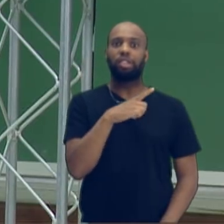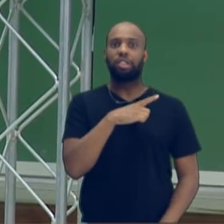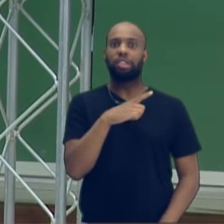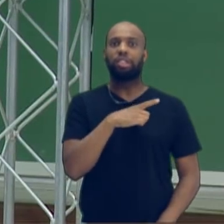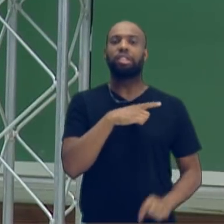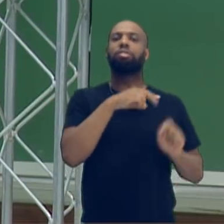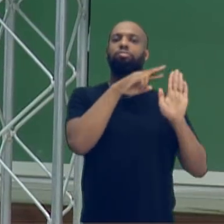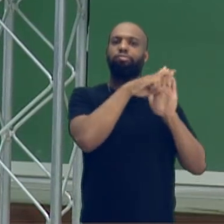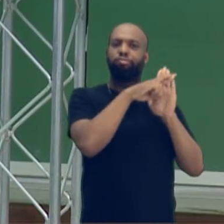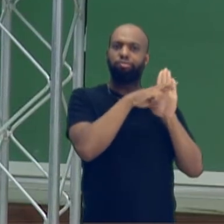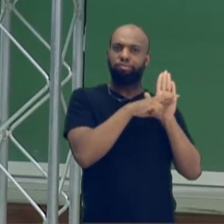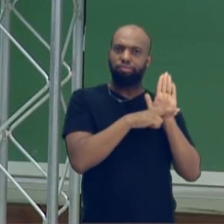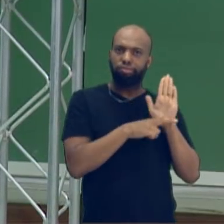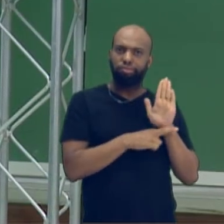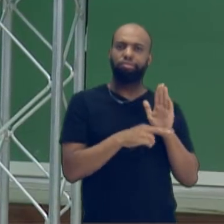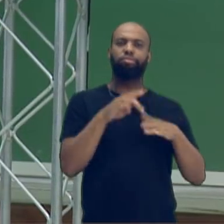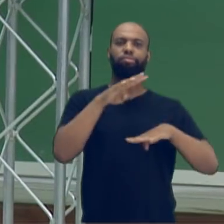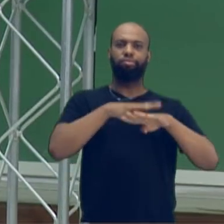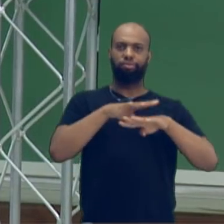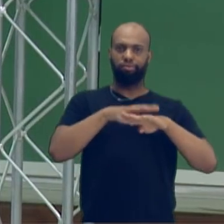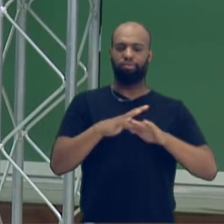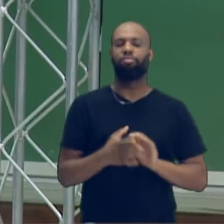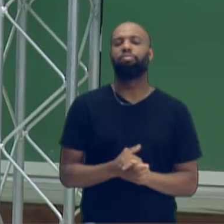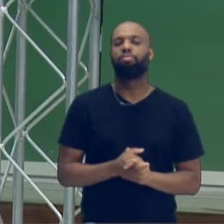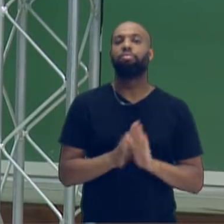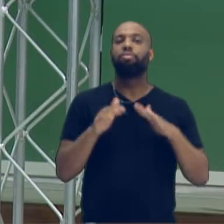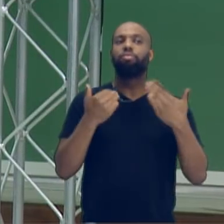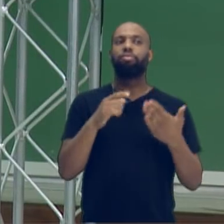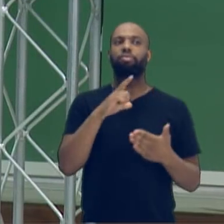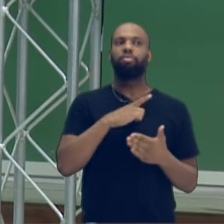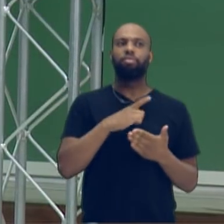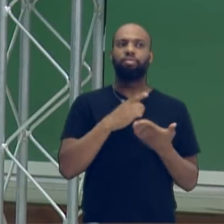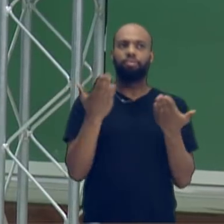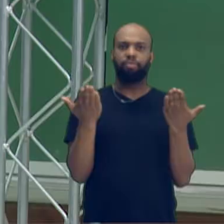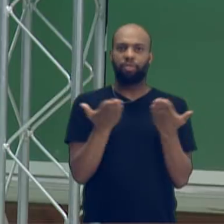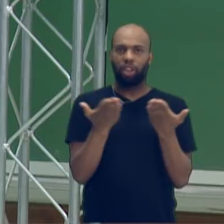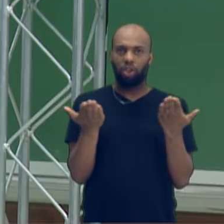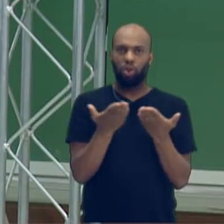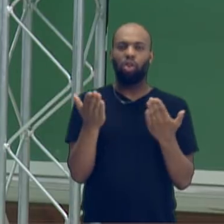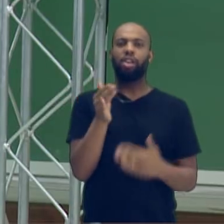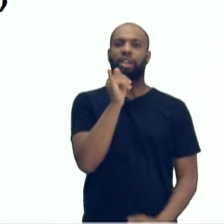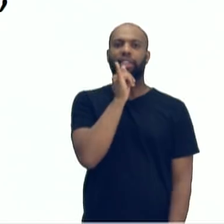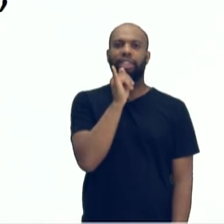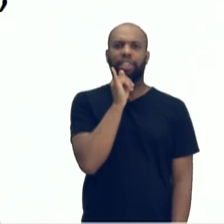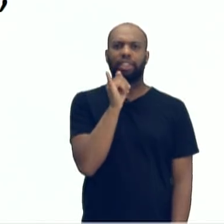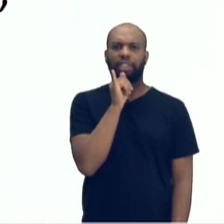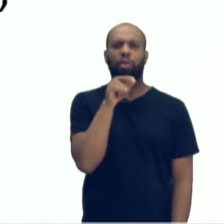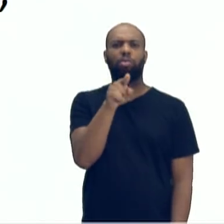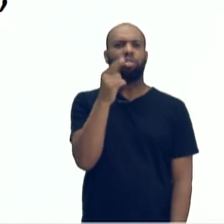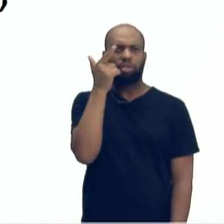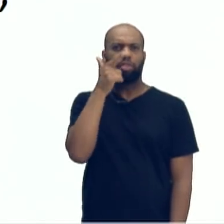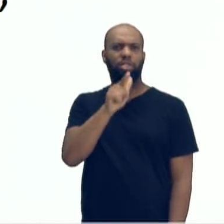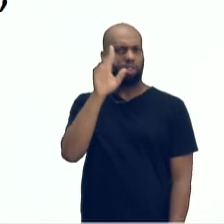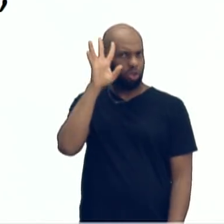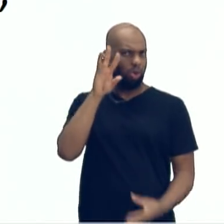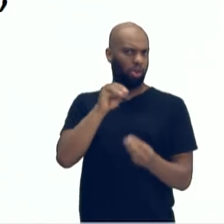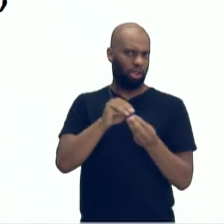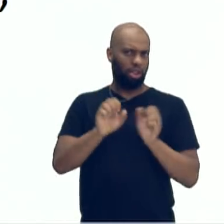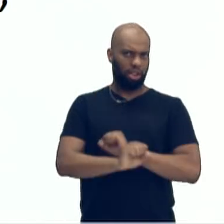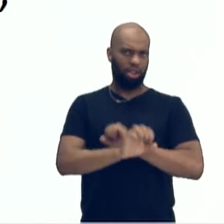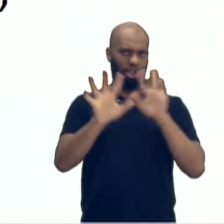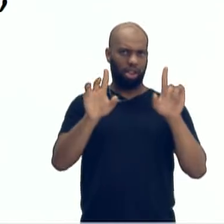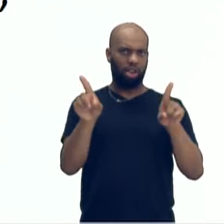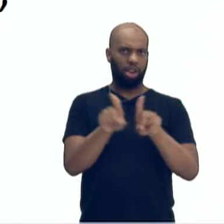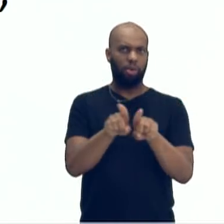por propriedades. Tá? Então, nós temos aqui um pequeno exemplo que já vai dar uma introdução para nós de